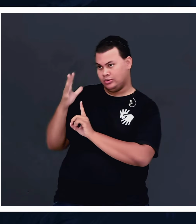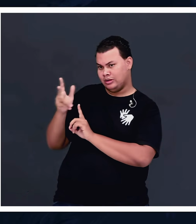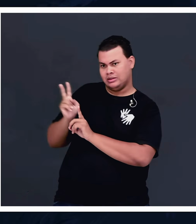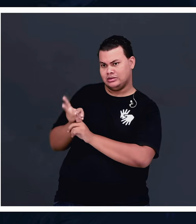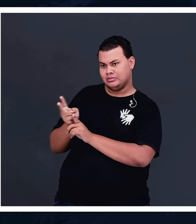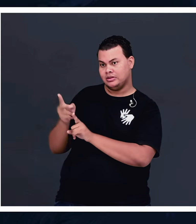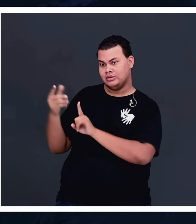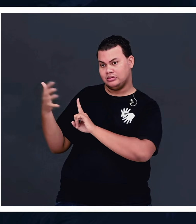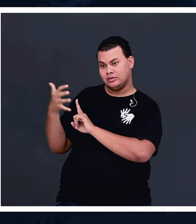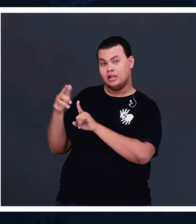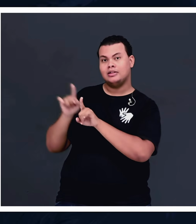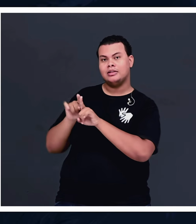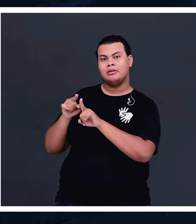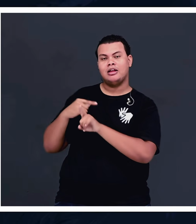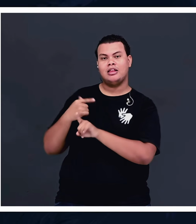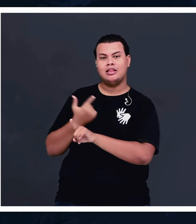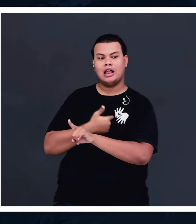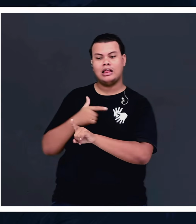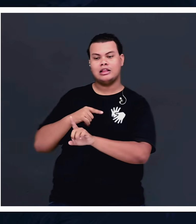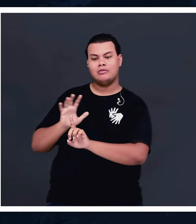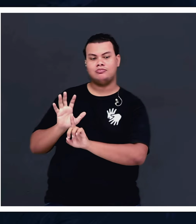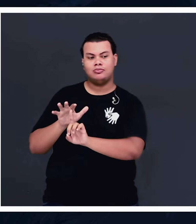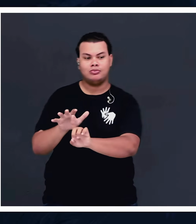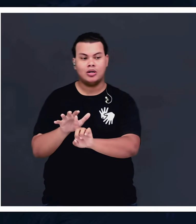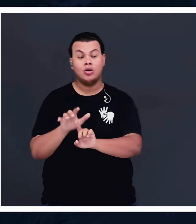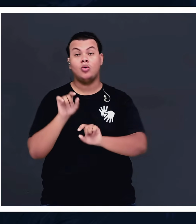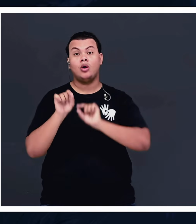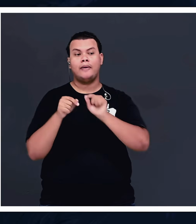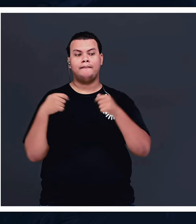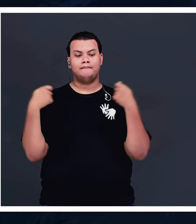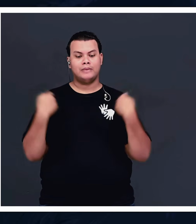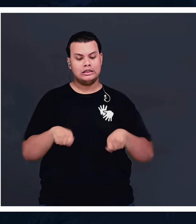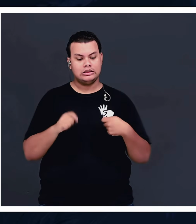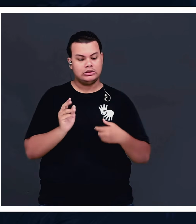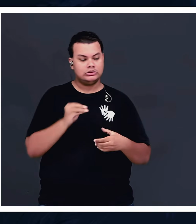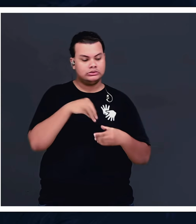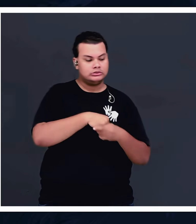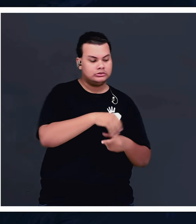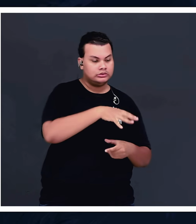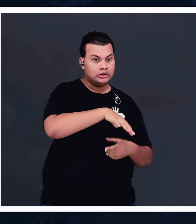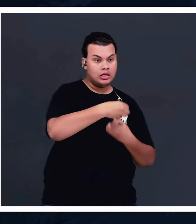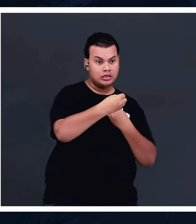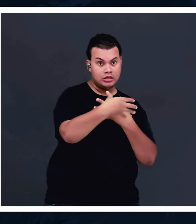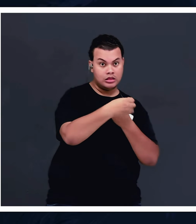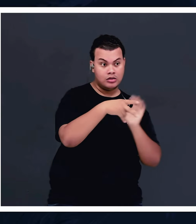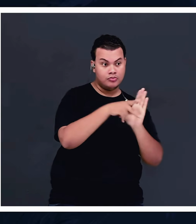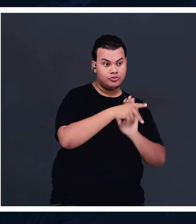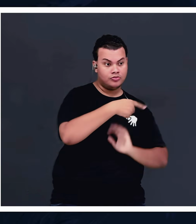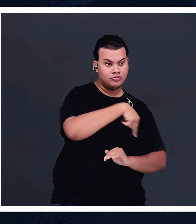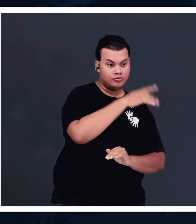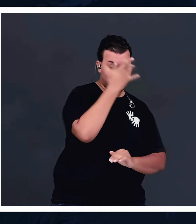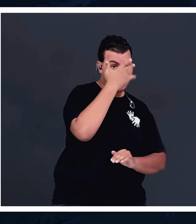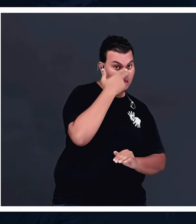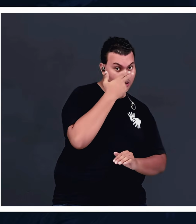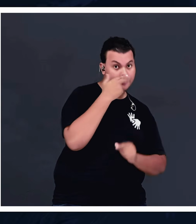e influenciamos. E precisa haver no discipulado de um cristão